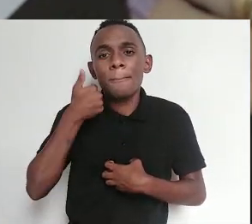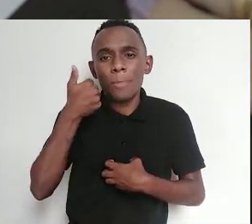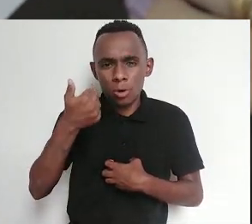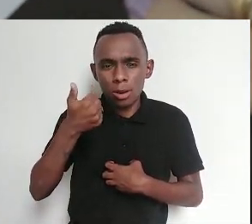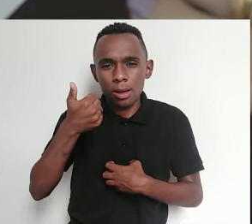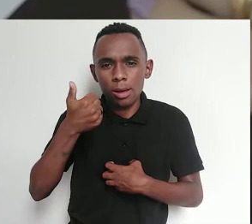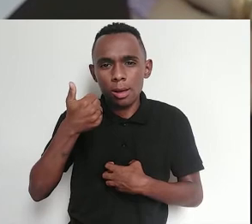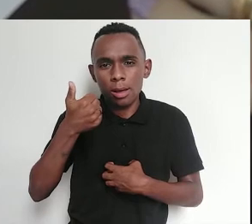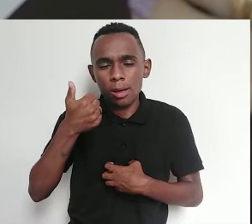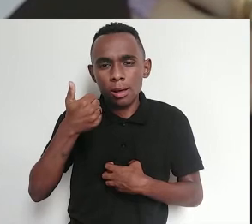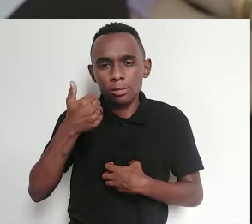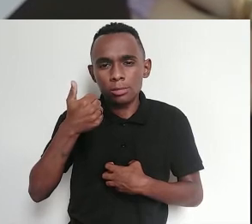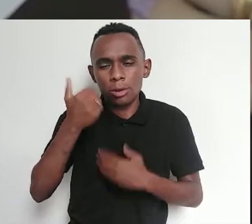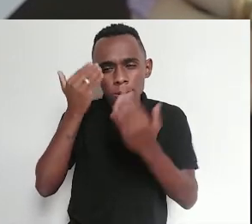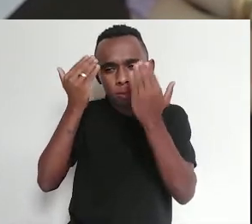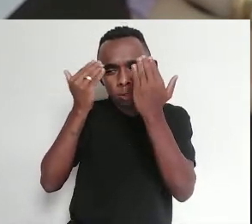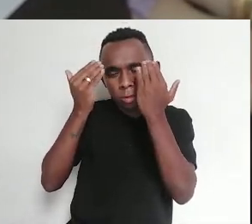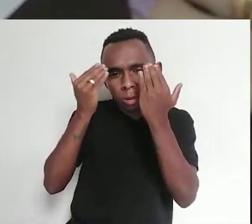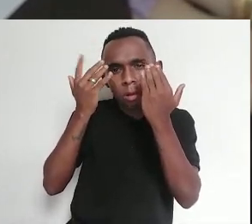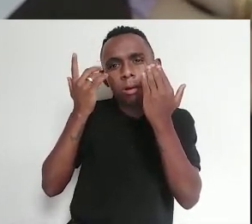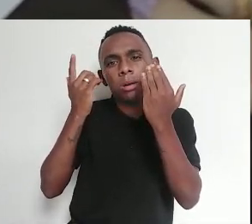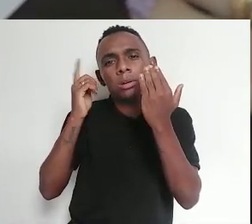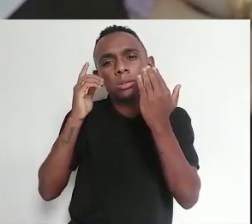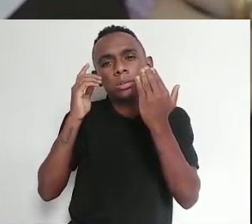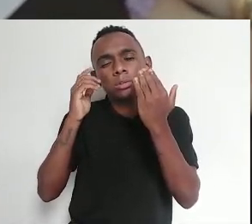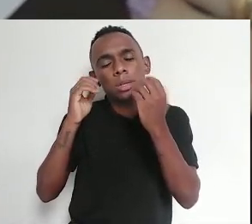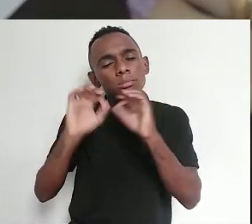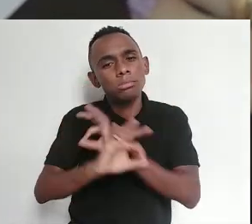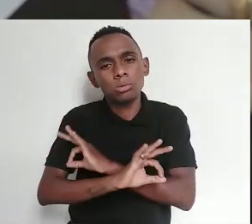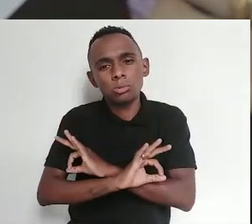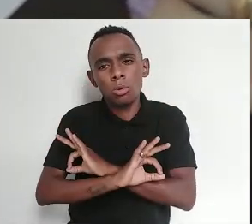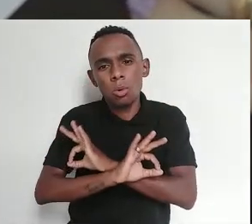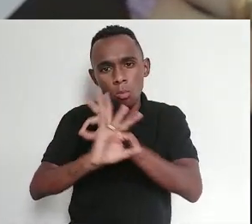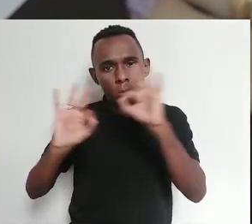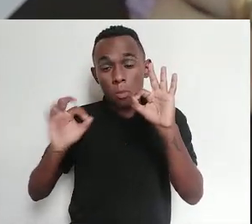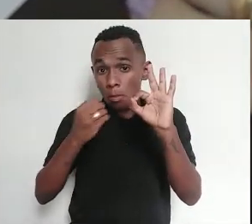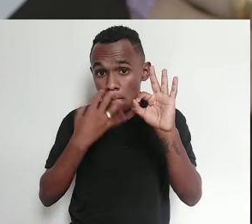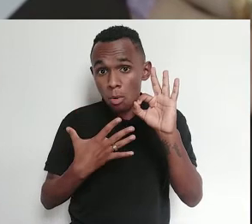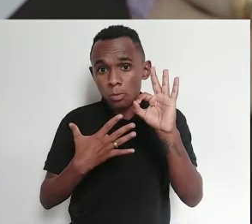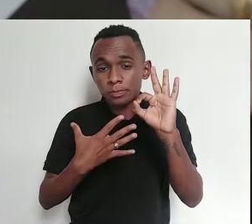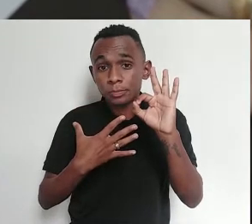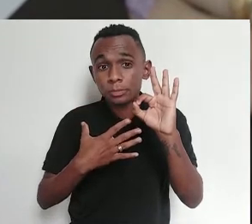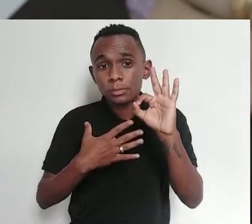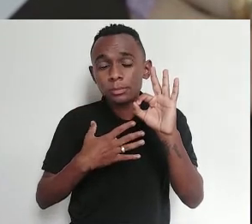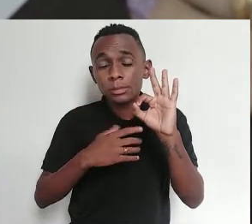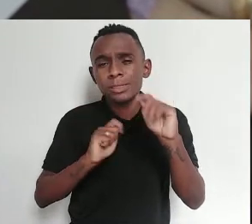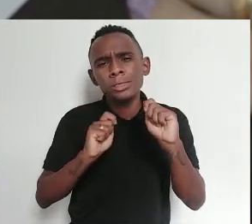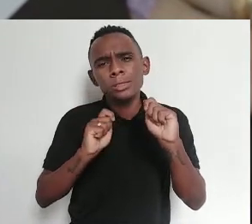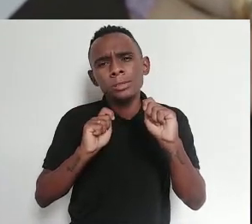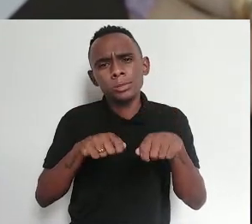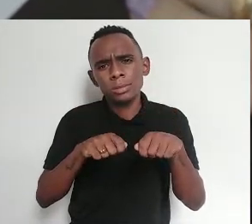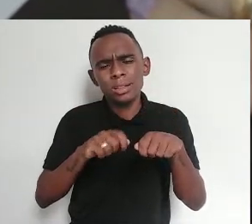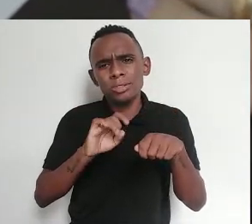equilíbrio emocional, psicológico. É muito interessante, mas assim, não dá para sentir